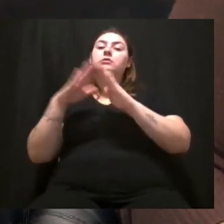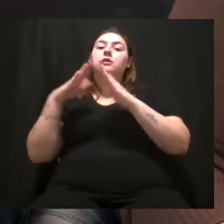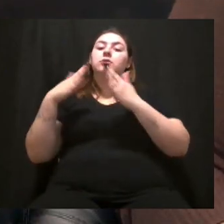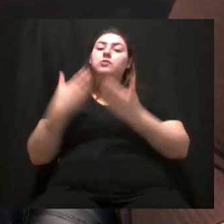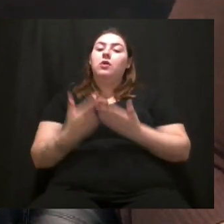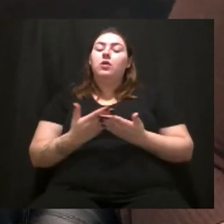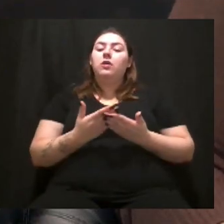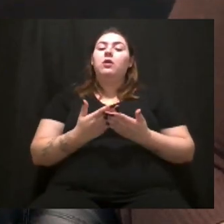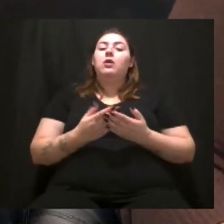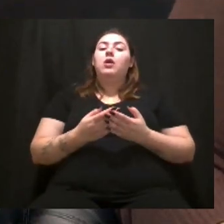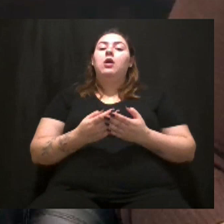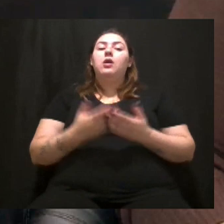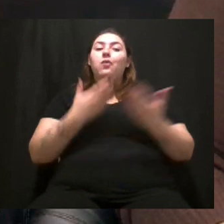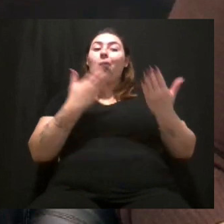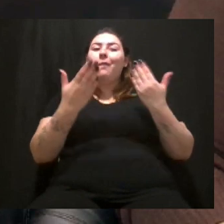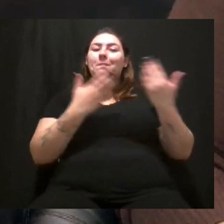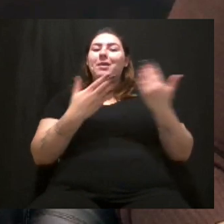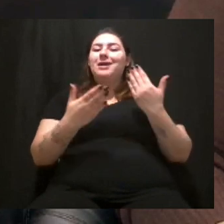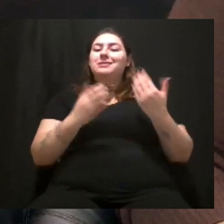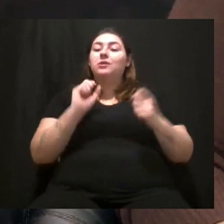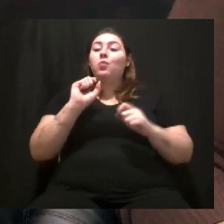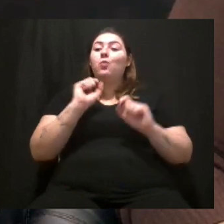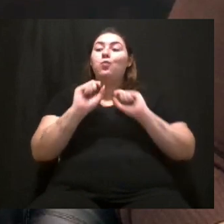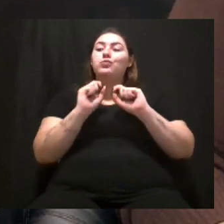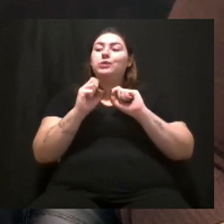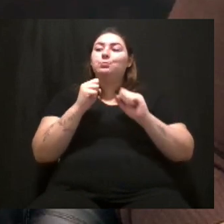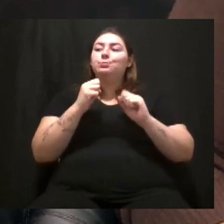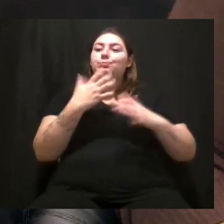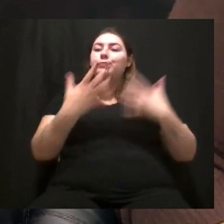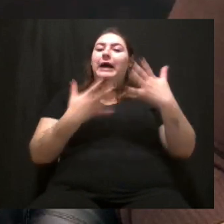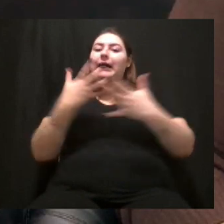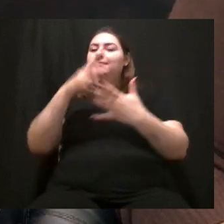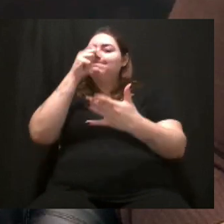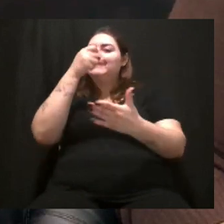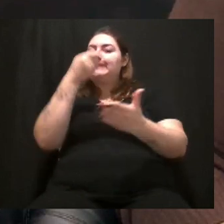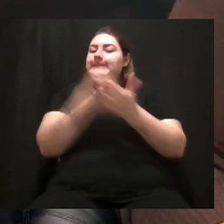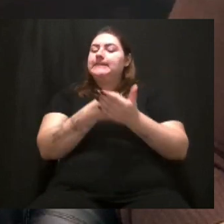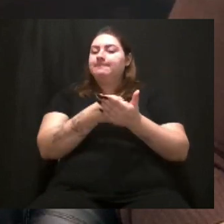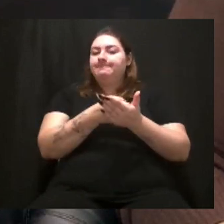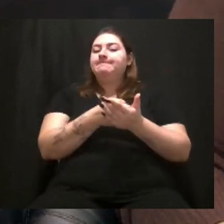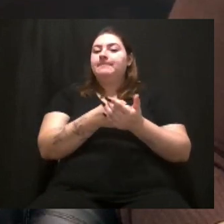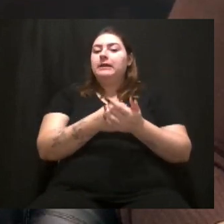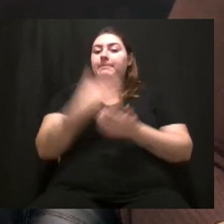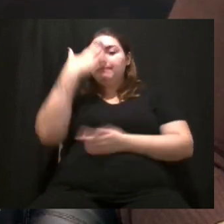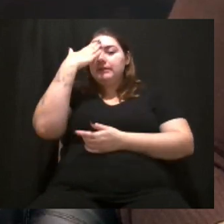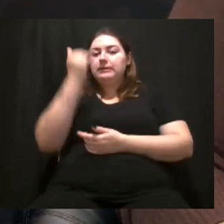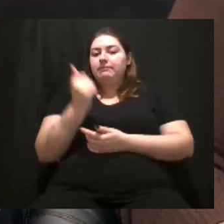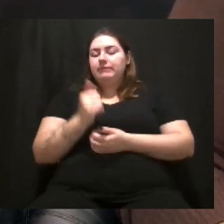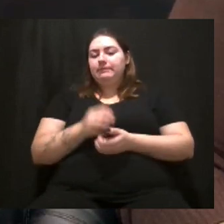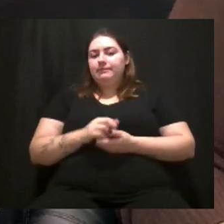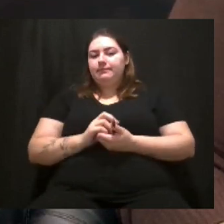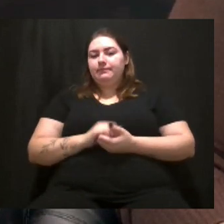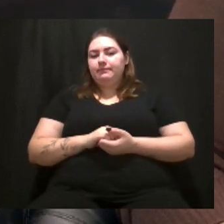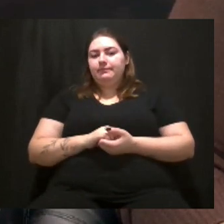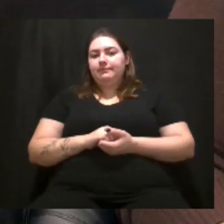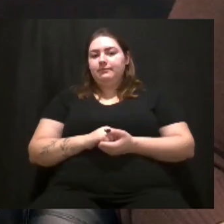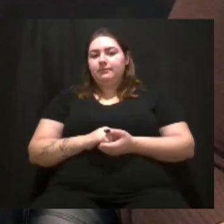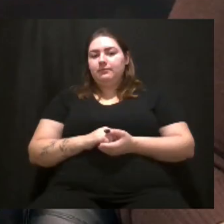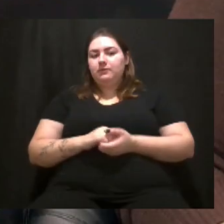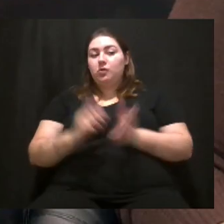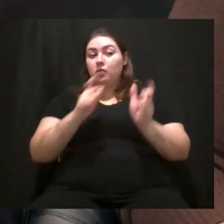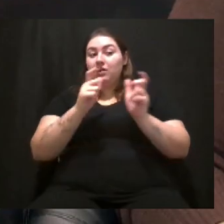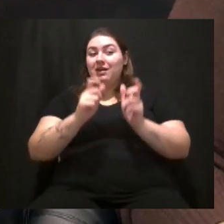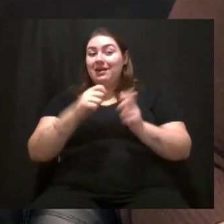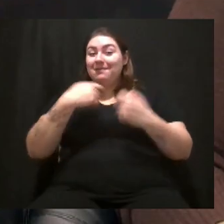comparativo com as falas, com as reações do seu filho, justamente para saber até que ponto, de fato, precisa que seja feita